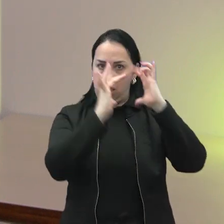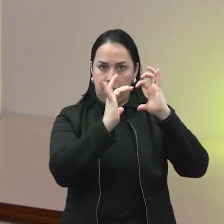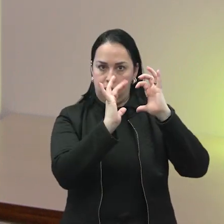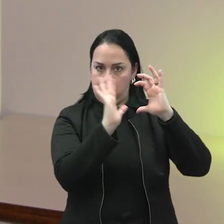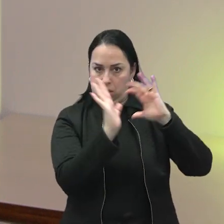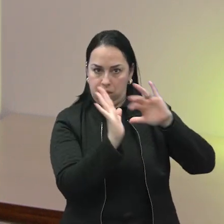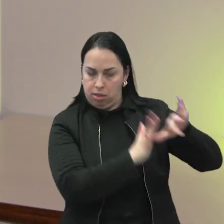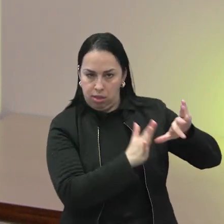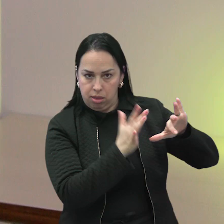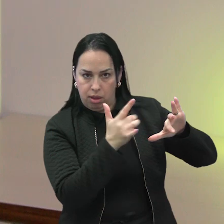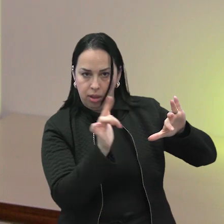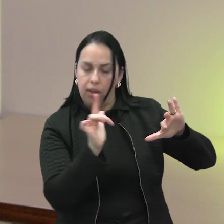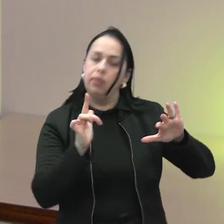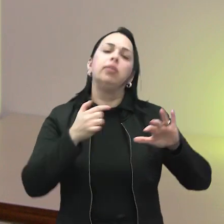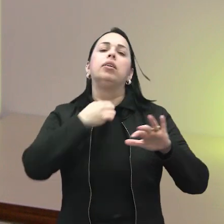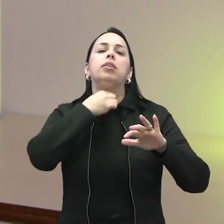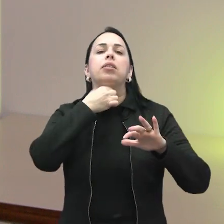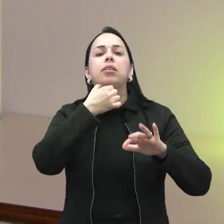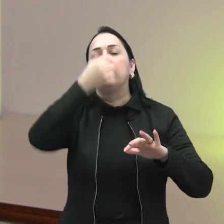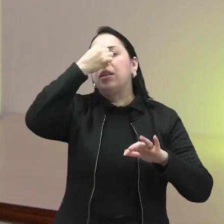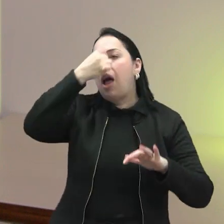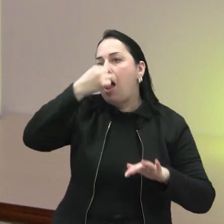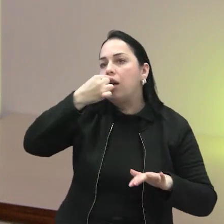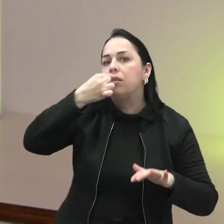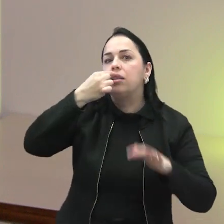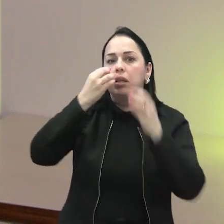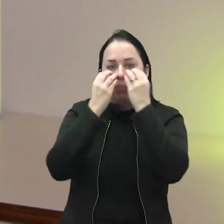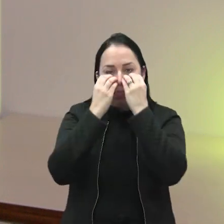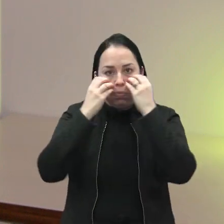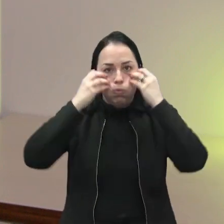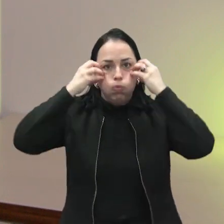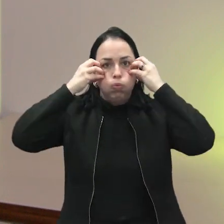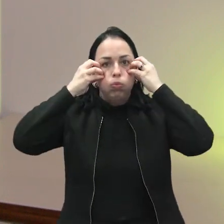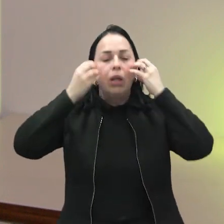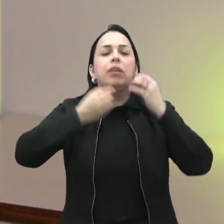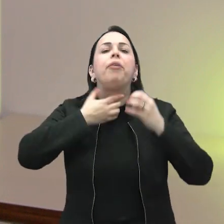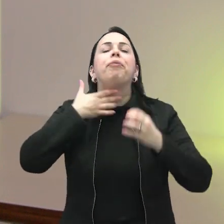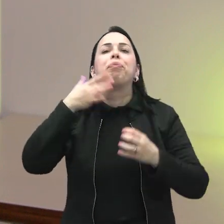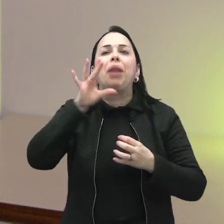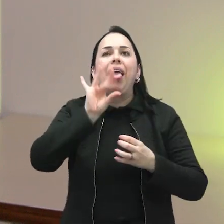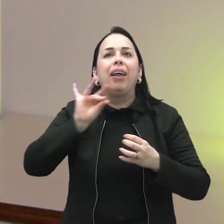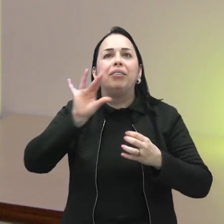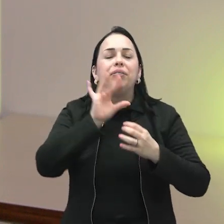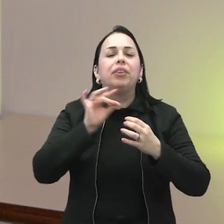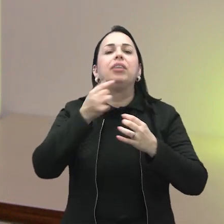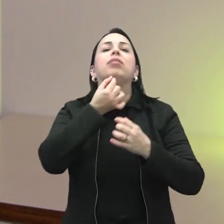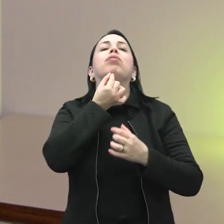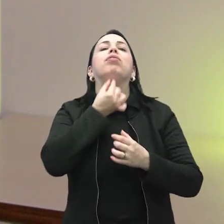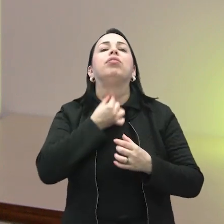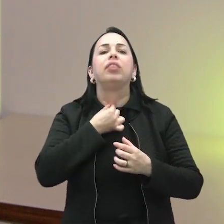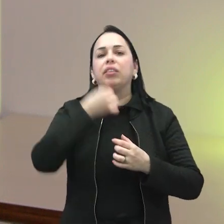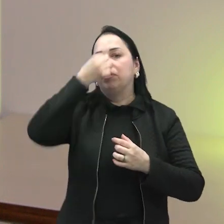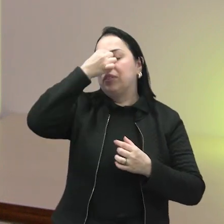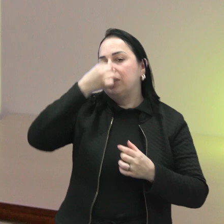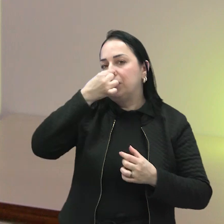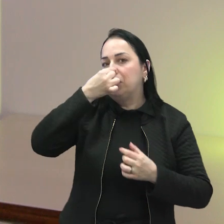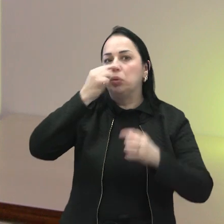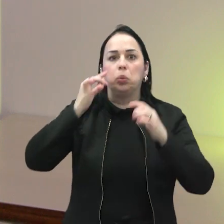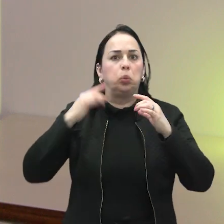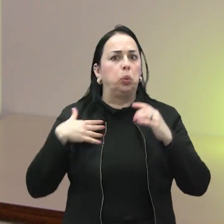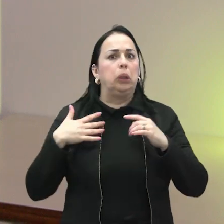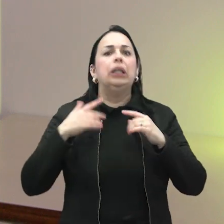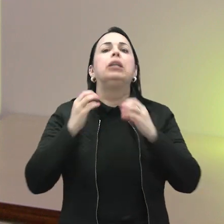Então, são tumores desde órbita, nariz, seios paranasais, glândulas salivares, cavidade oral, orofaringe,